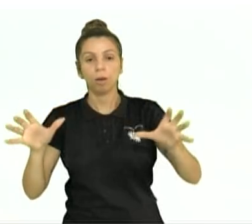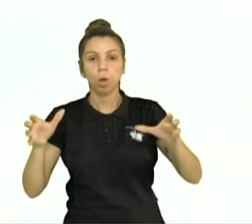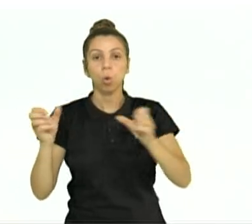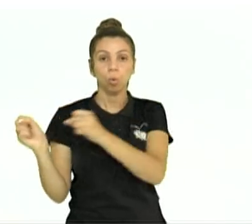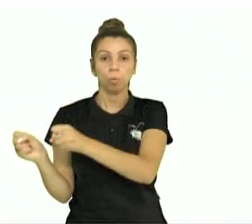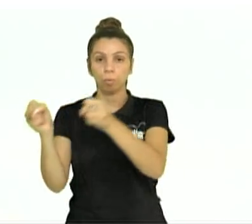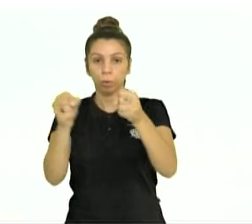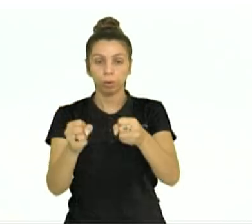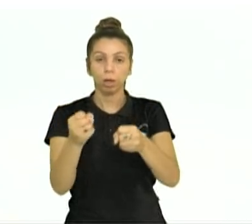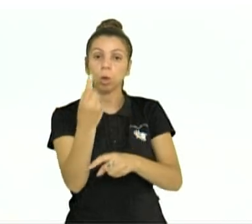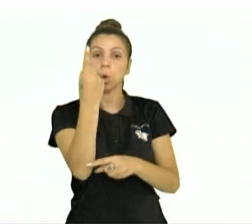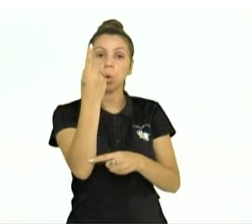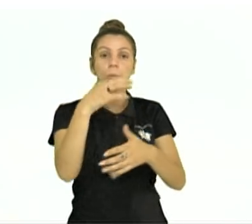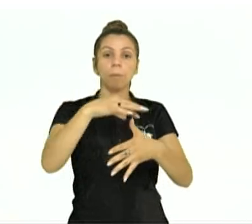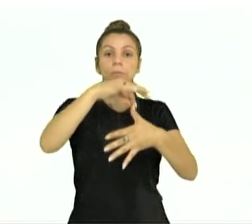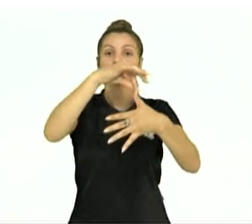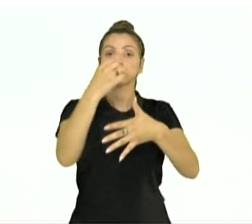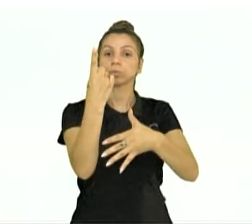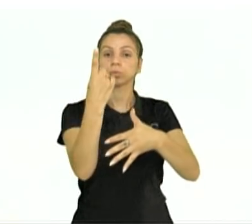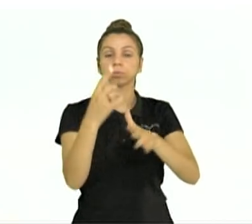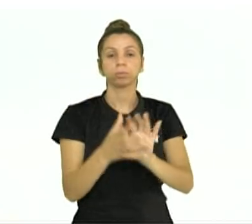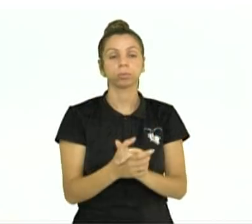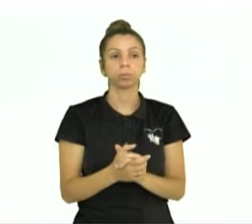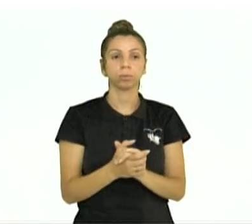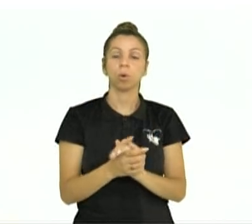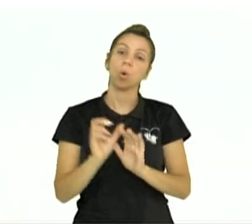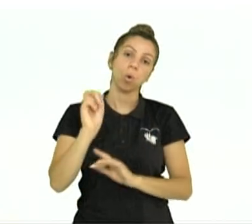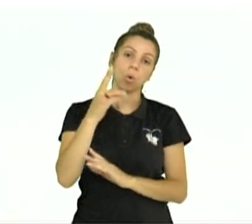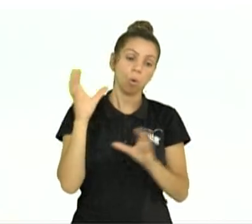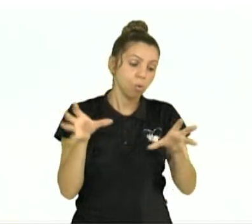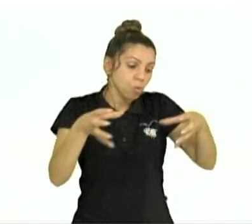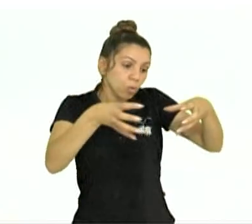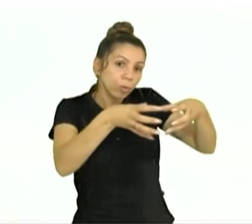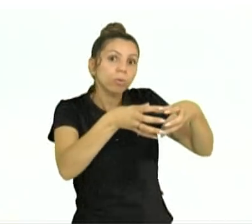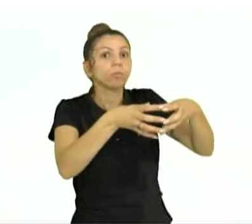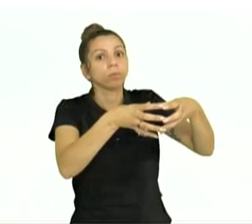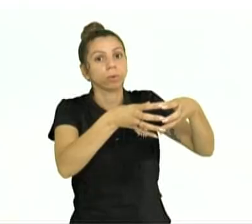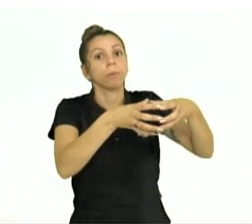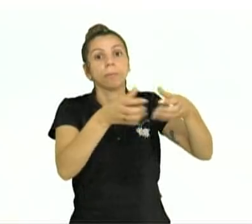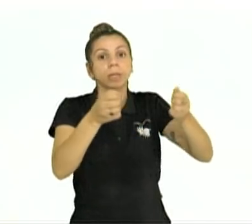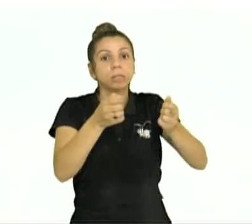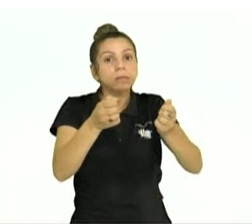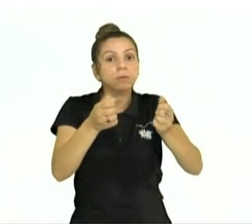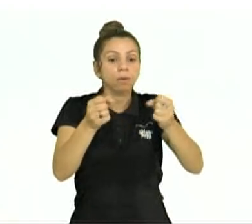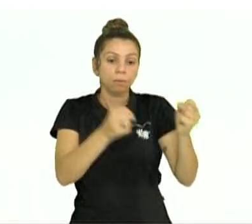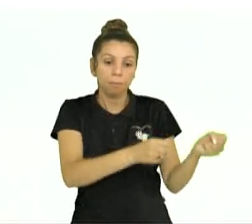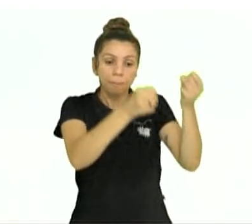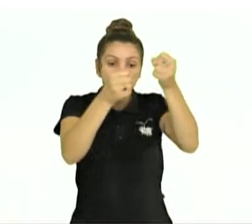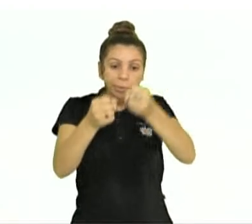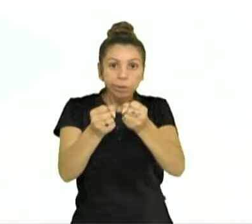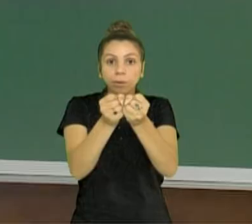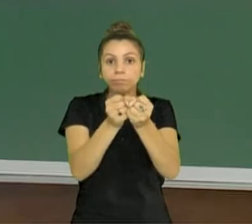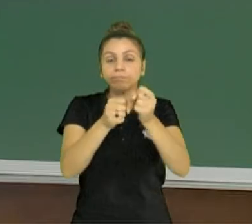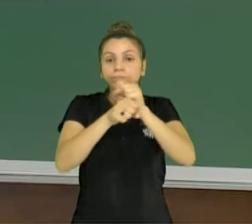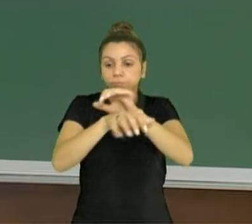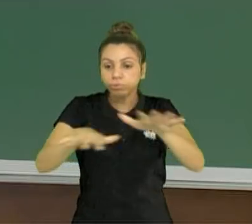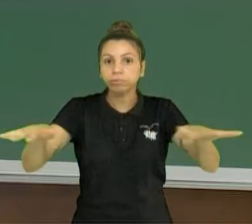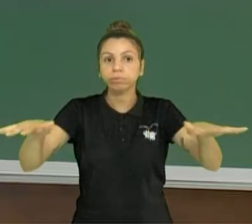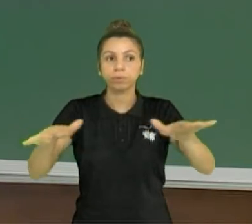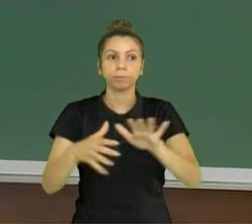nas mãos de uma só pessoa, ou só de um grupo de notáveis. Novamente aqui eu gostaria de retomar, ele